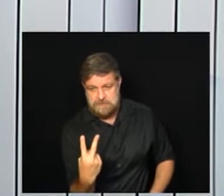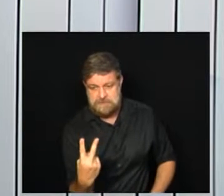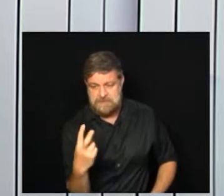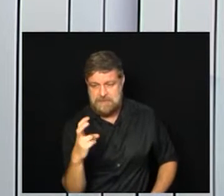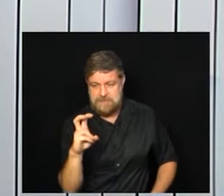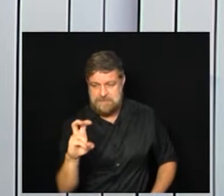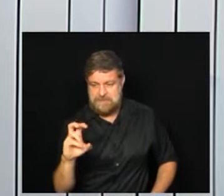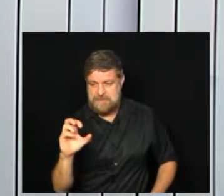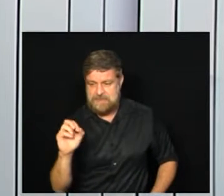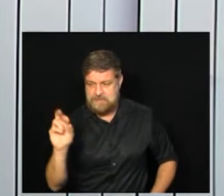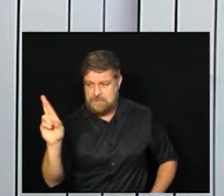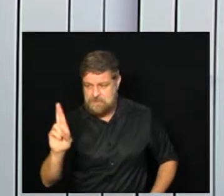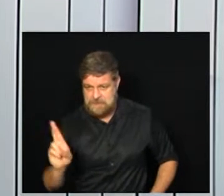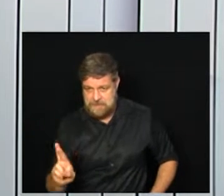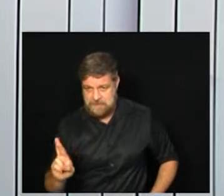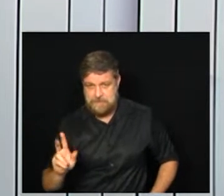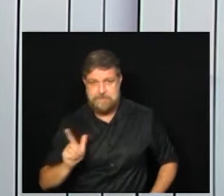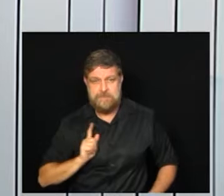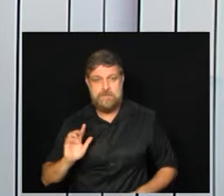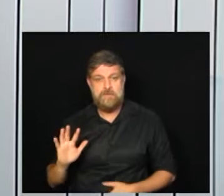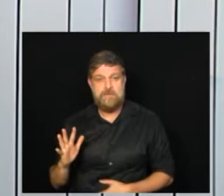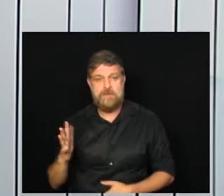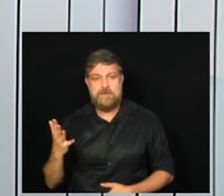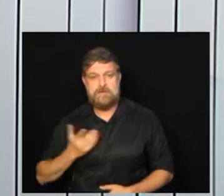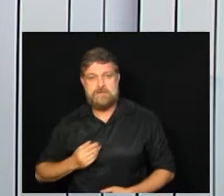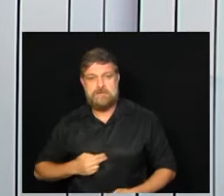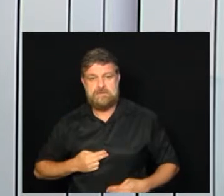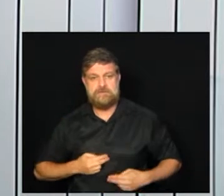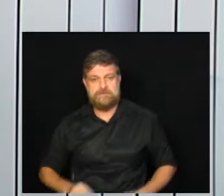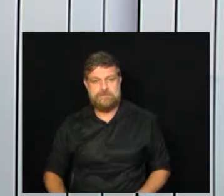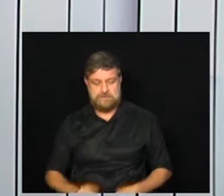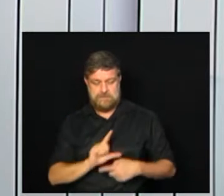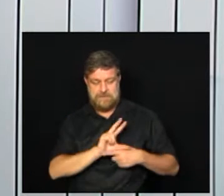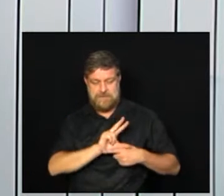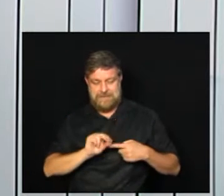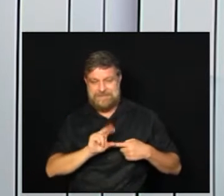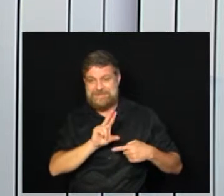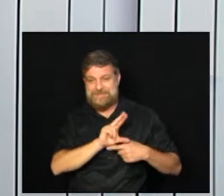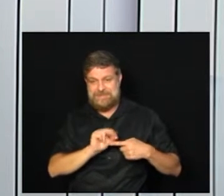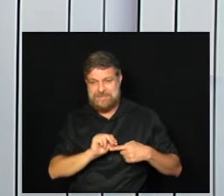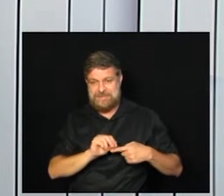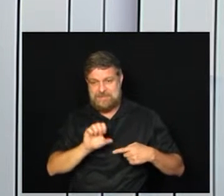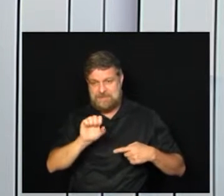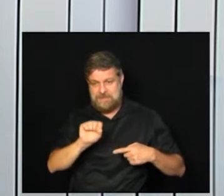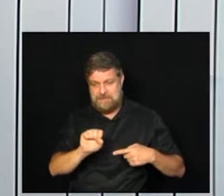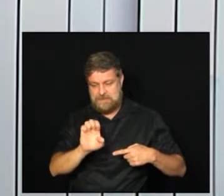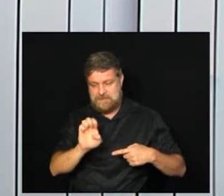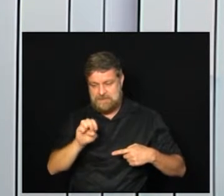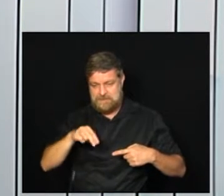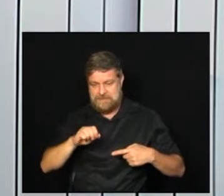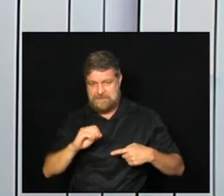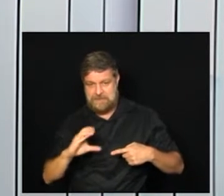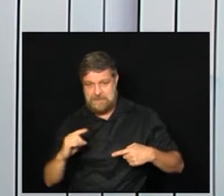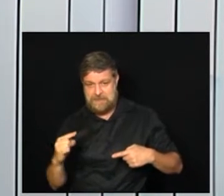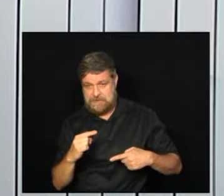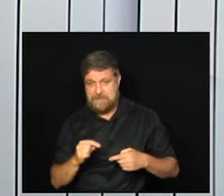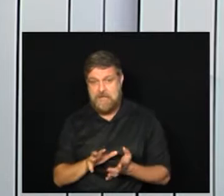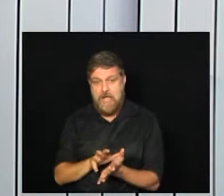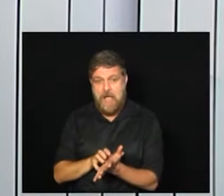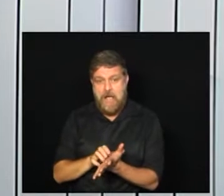250, que serão realizados pelo SENAC. As inscrições já estão abertas e podem